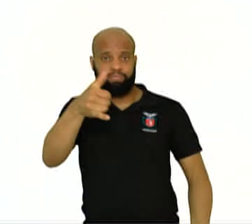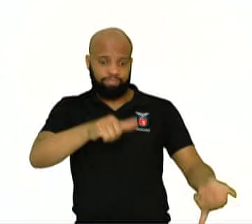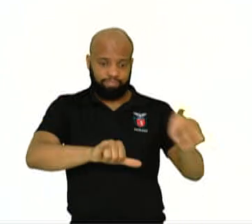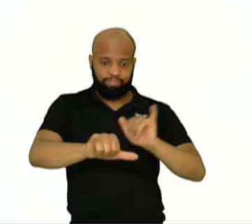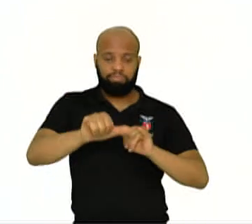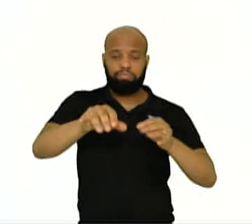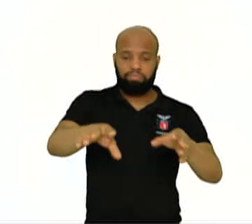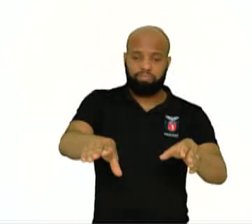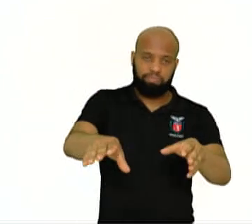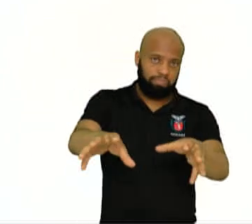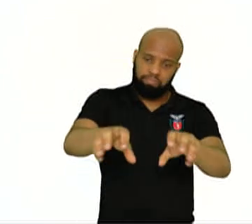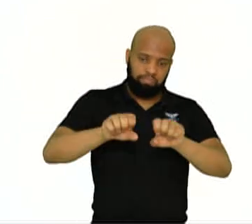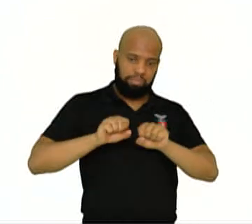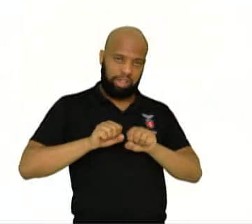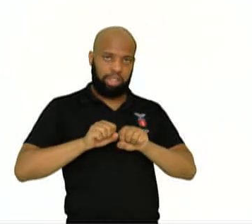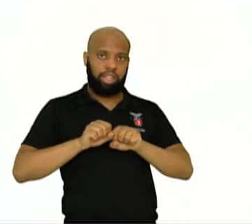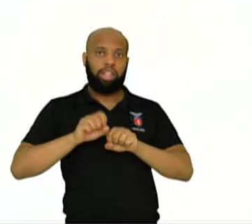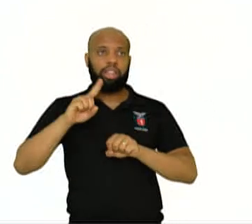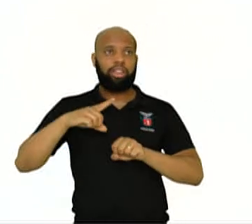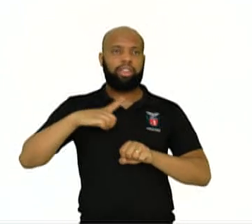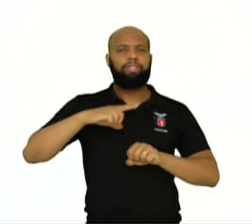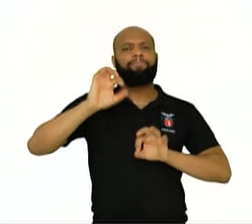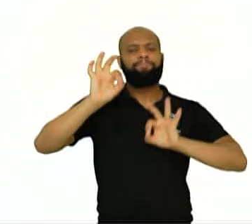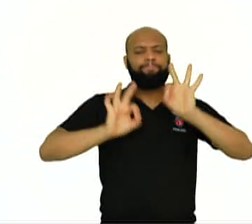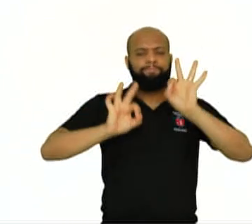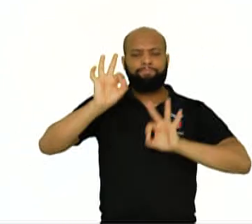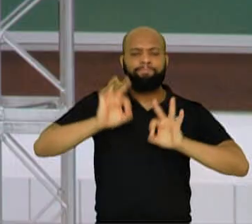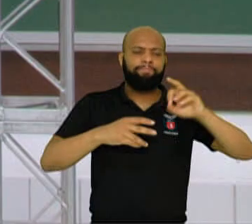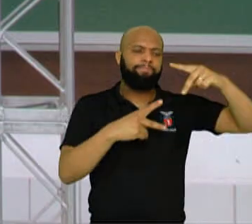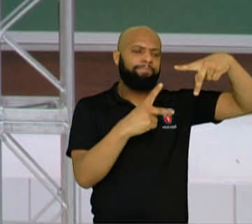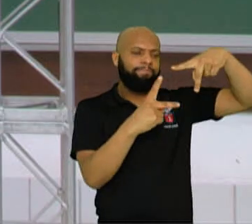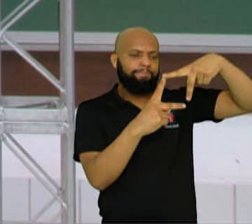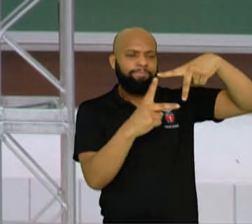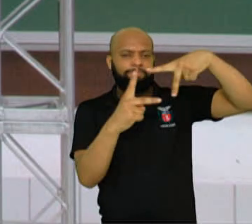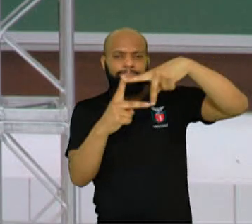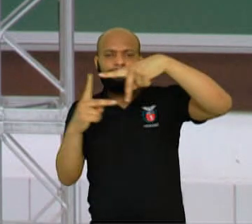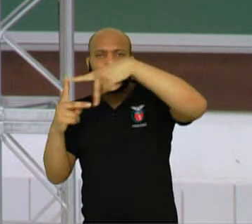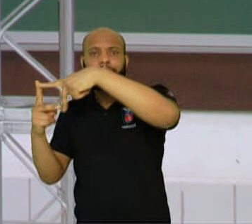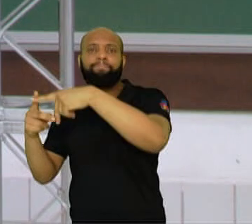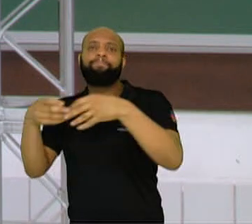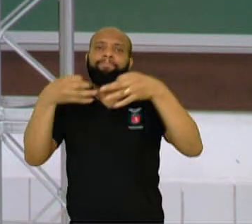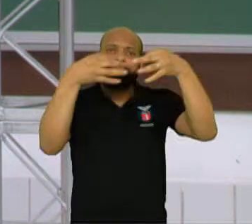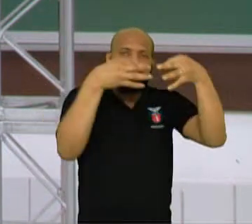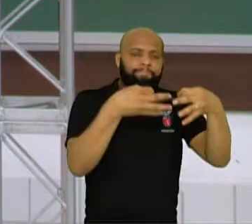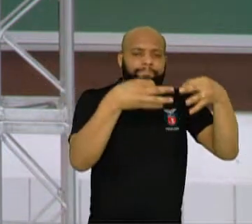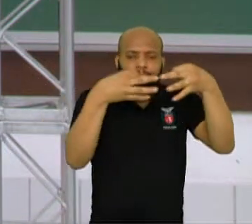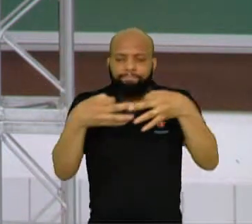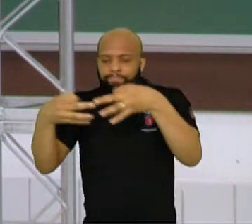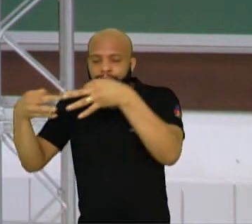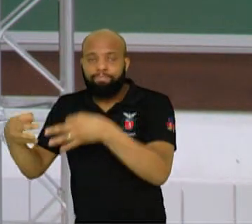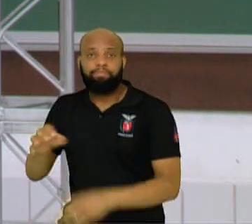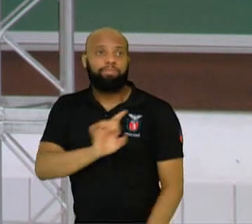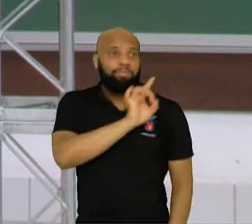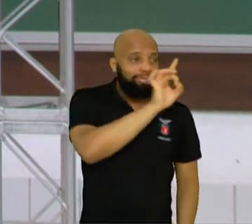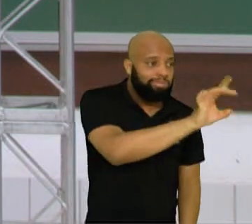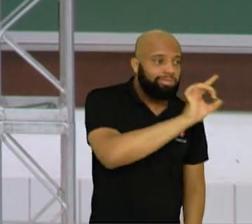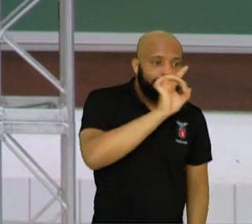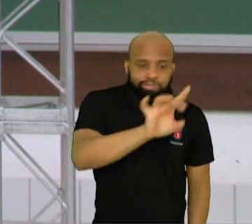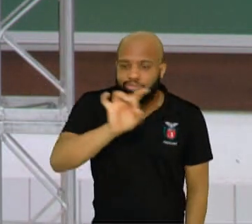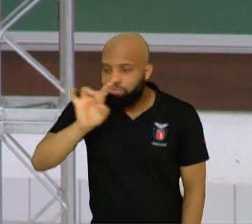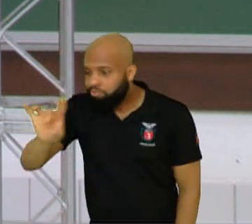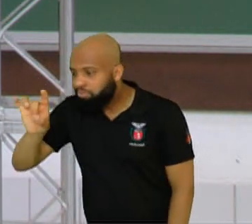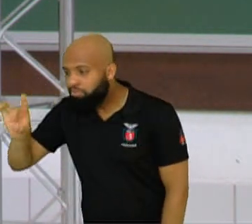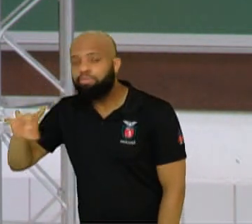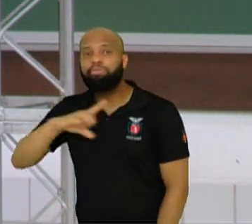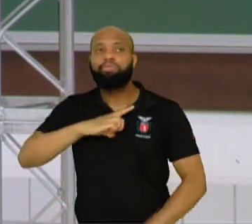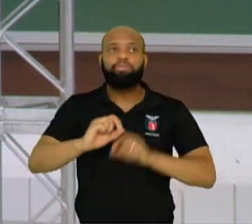pegarmos, ela vai estar separada em quadradinhos, janelinhas. Cada quadradinho